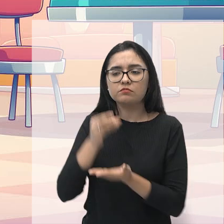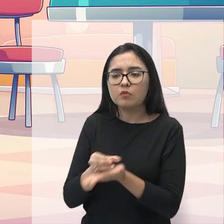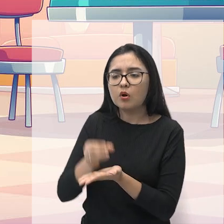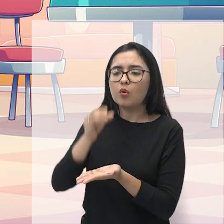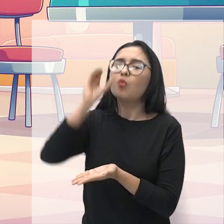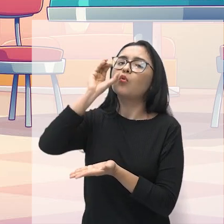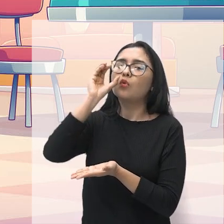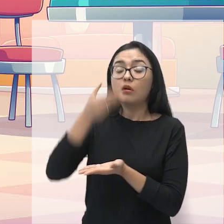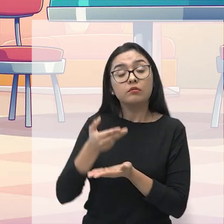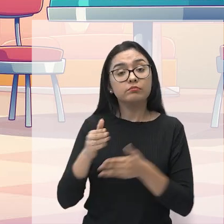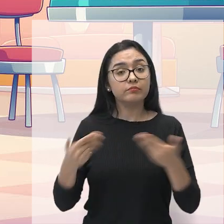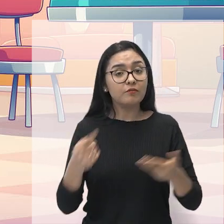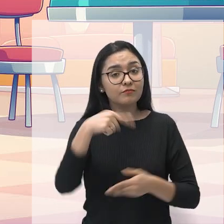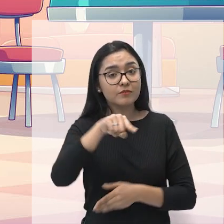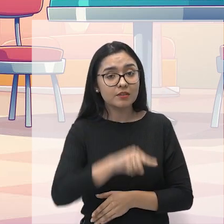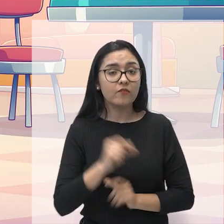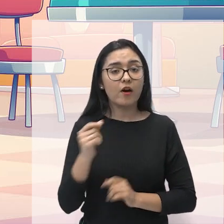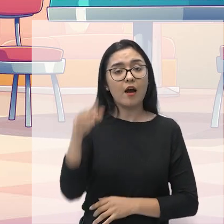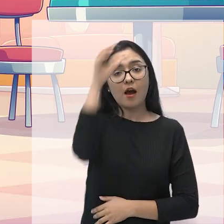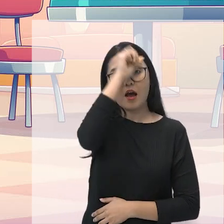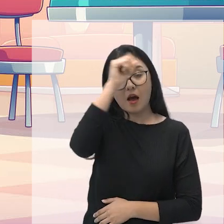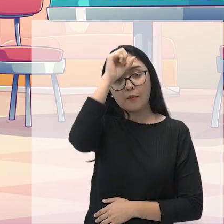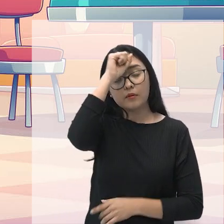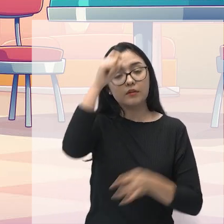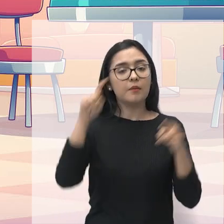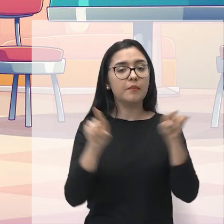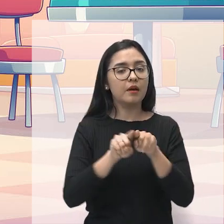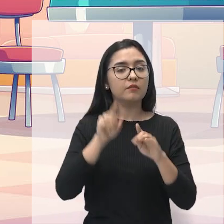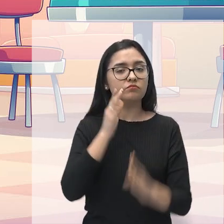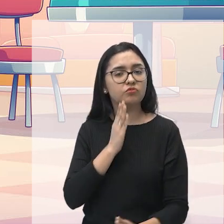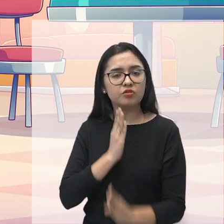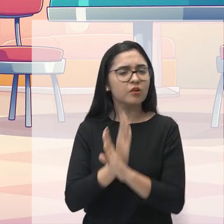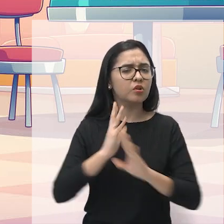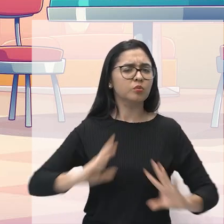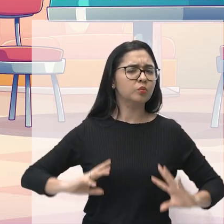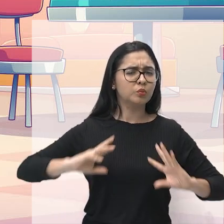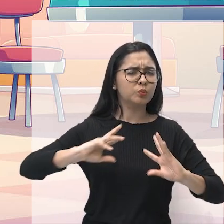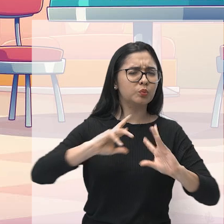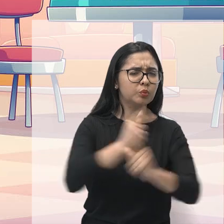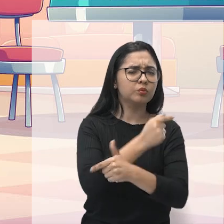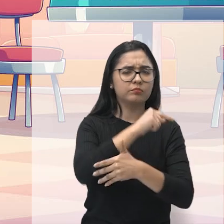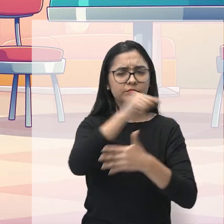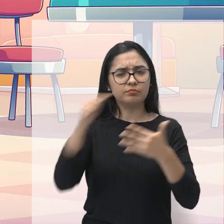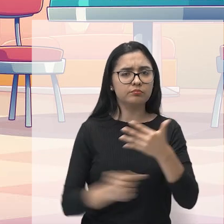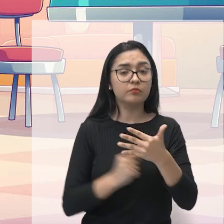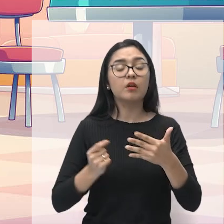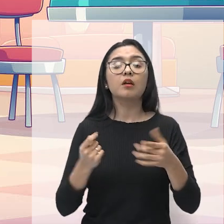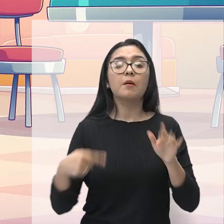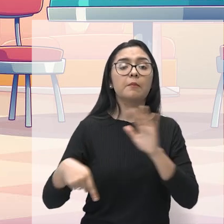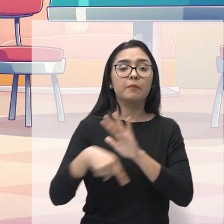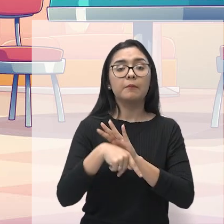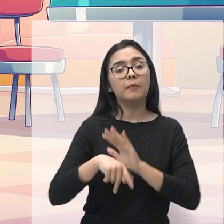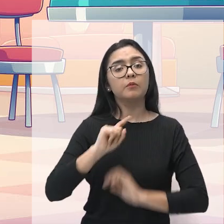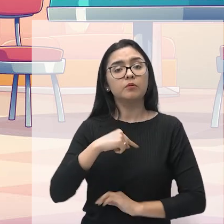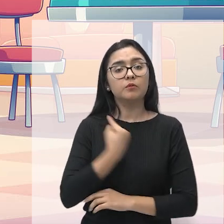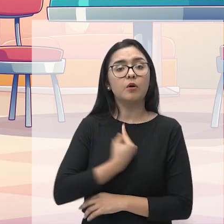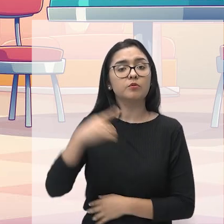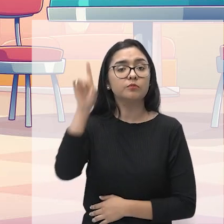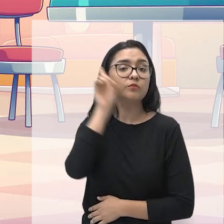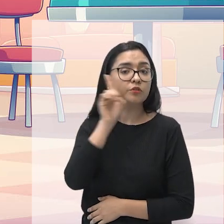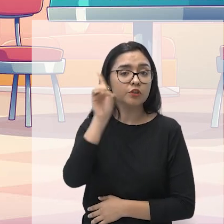refrigerante, você vai aprender e identificar que tudo isso que faz parte do